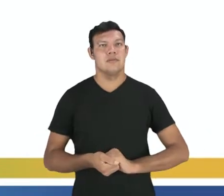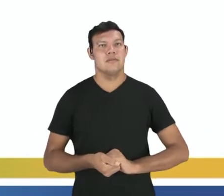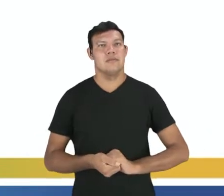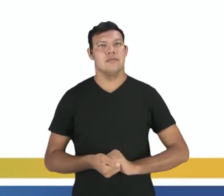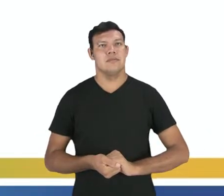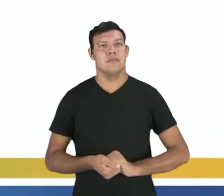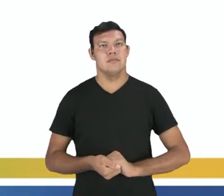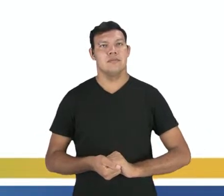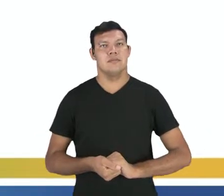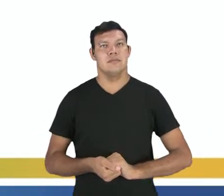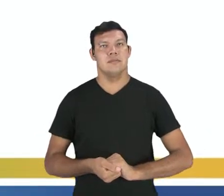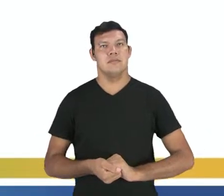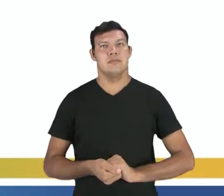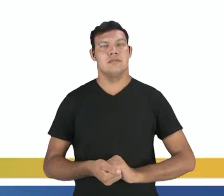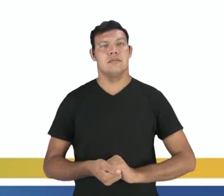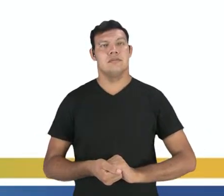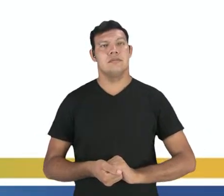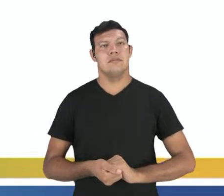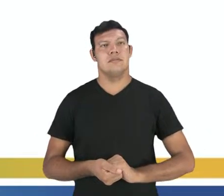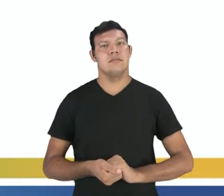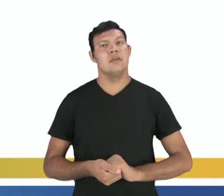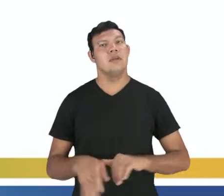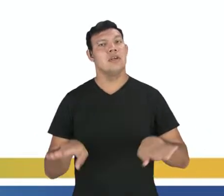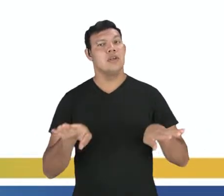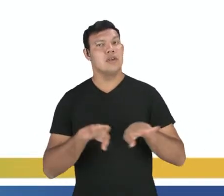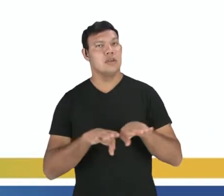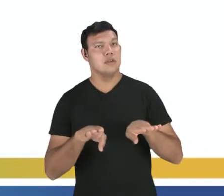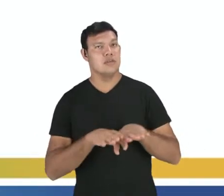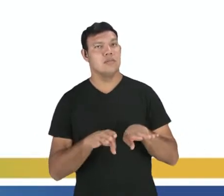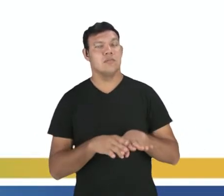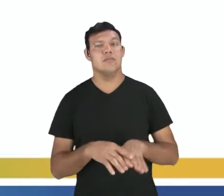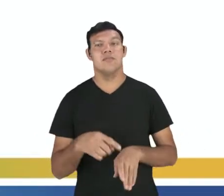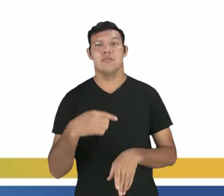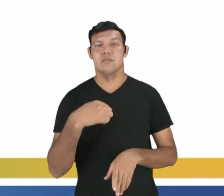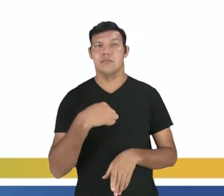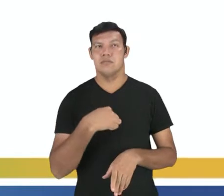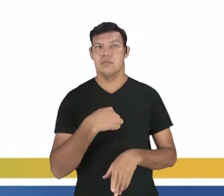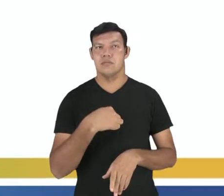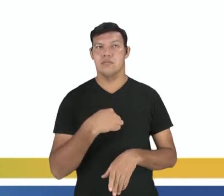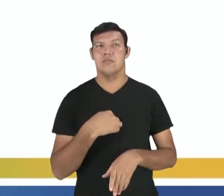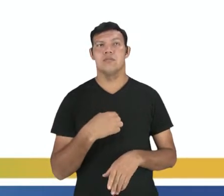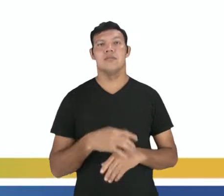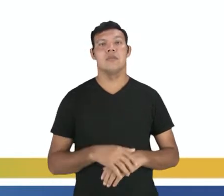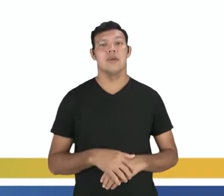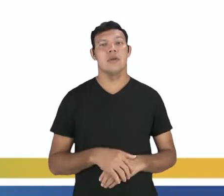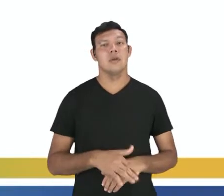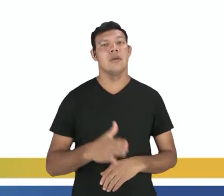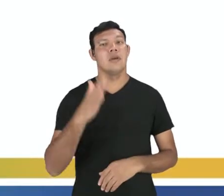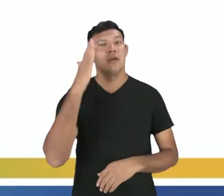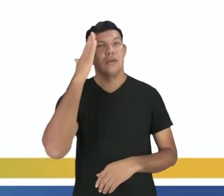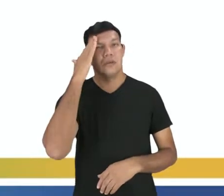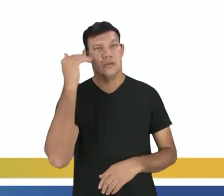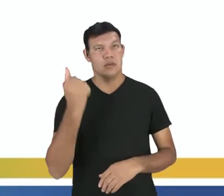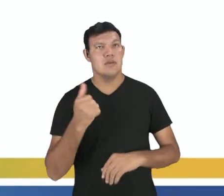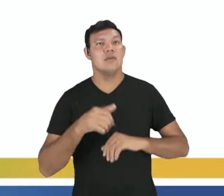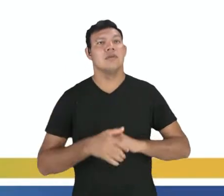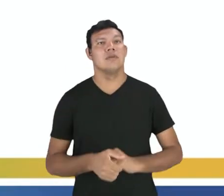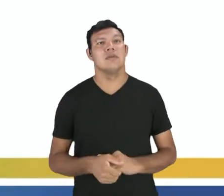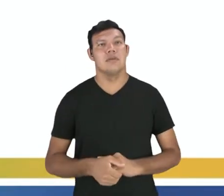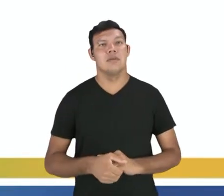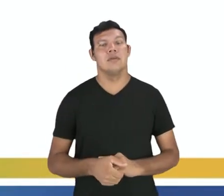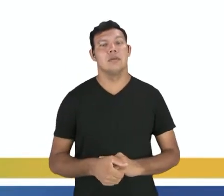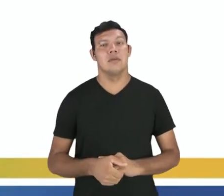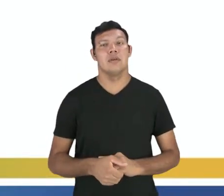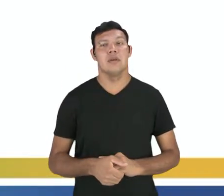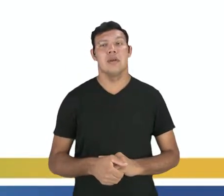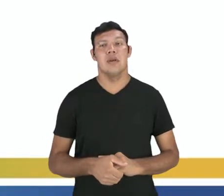estou expressando a habilidade de falar várias línguas. Então, can é expressando a